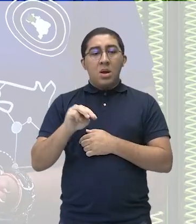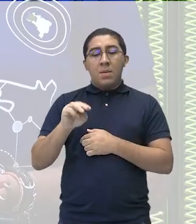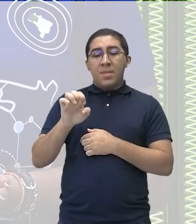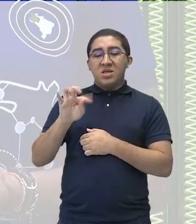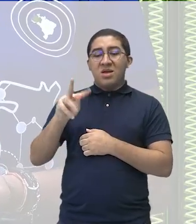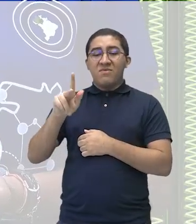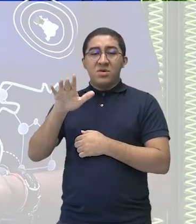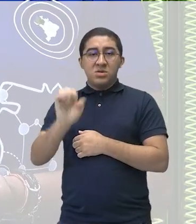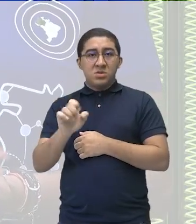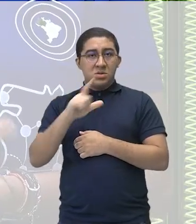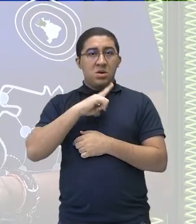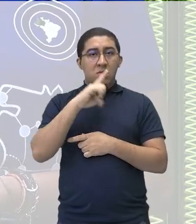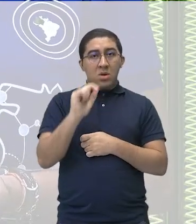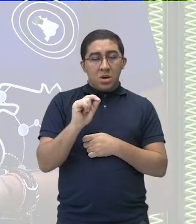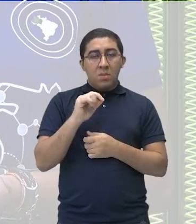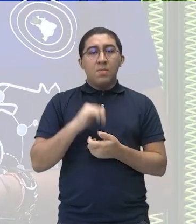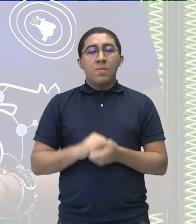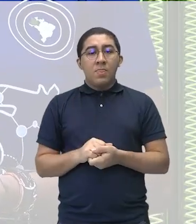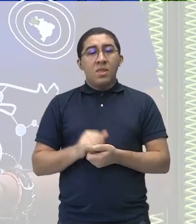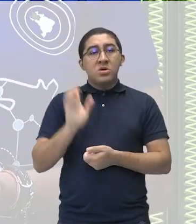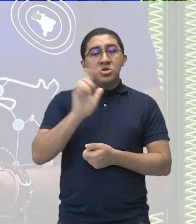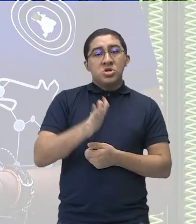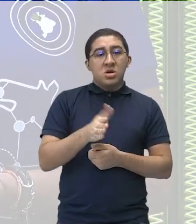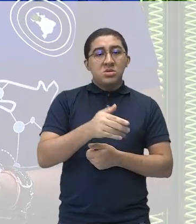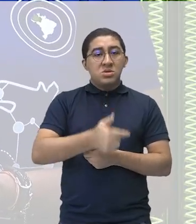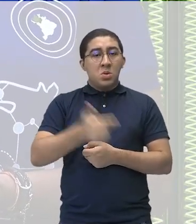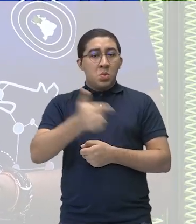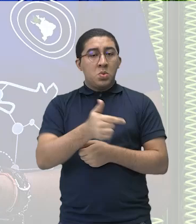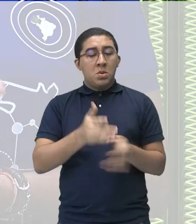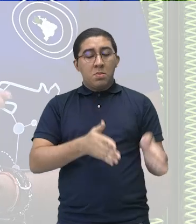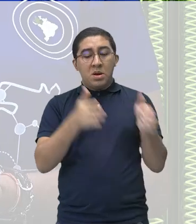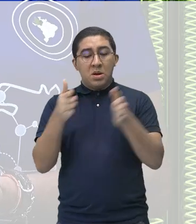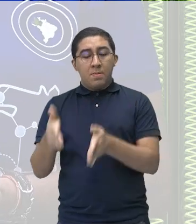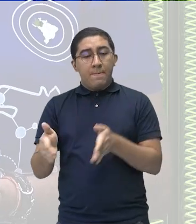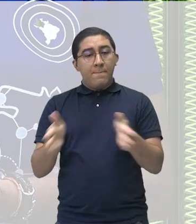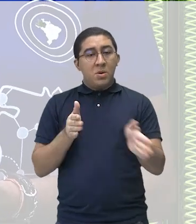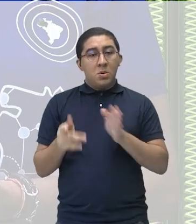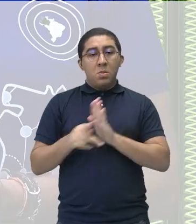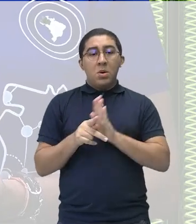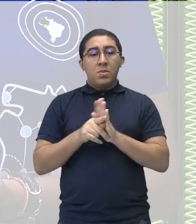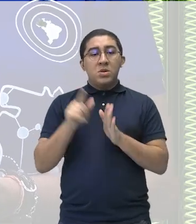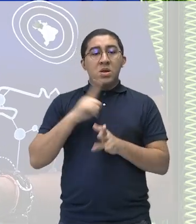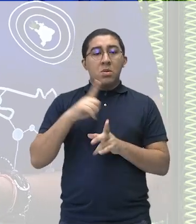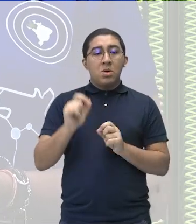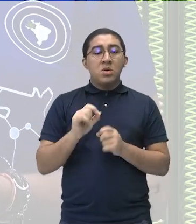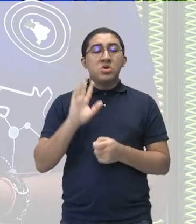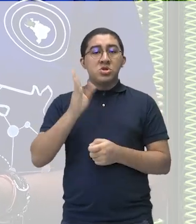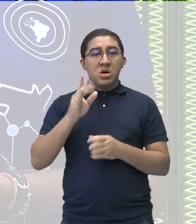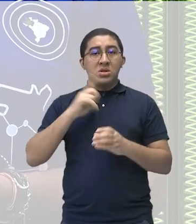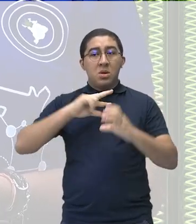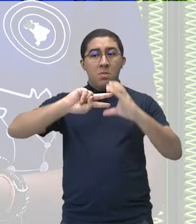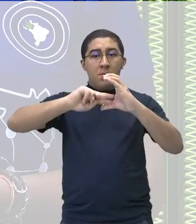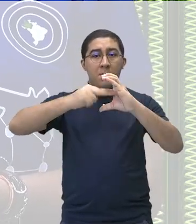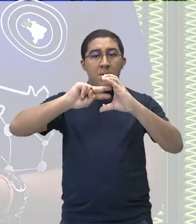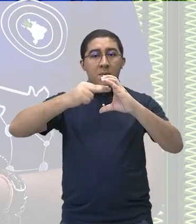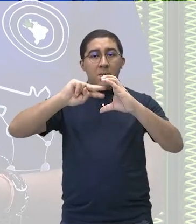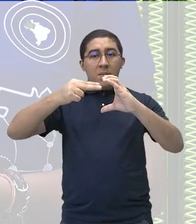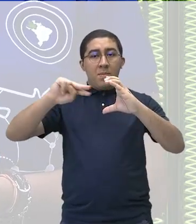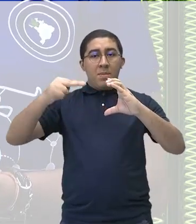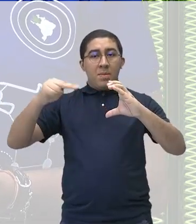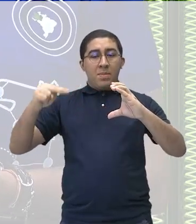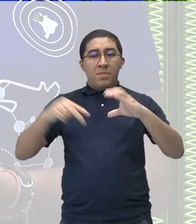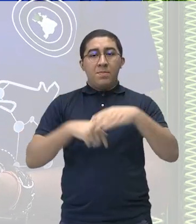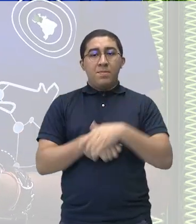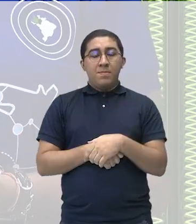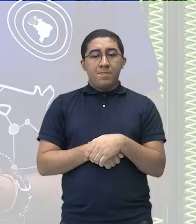palavra que vem do grego e significa segunda fase. Então, ela se caracteriza por esse alinhamento na placa equatorial dos